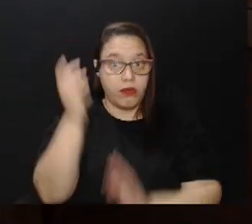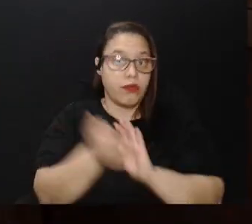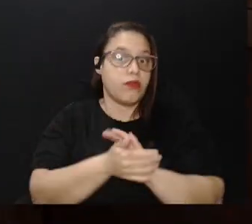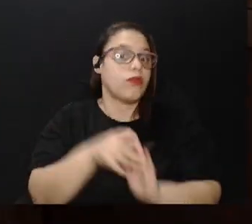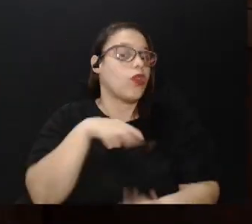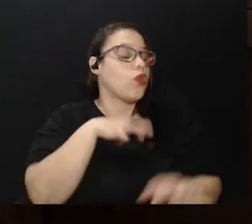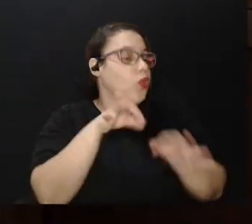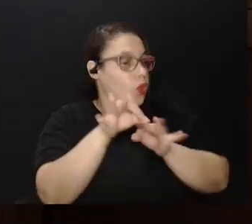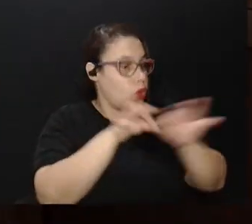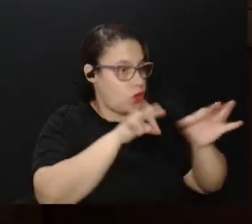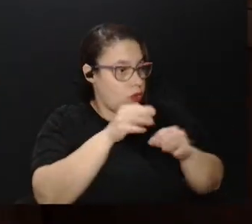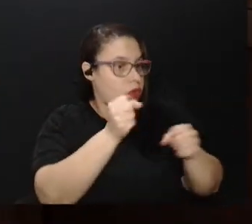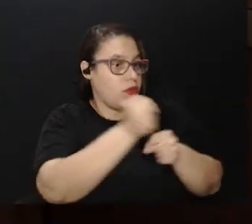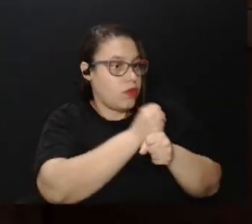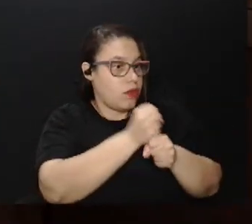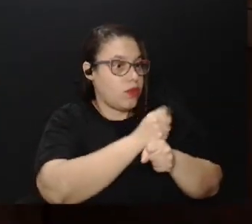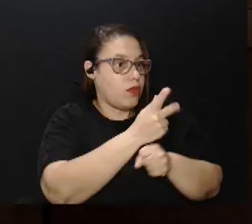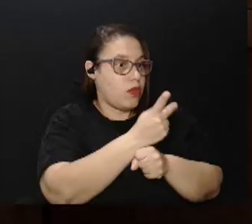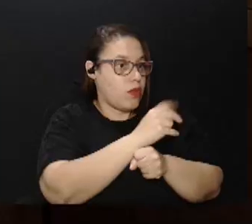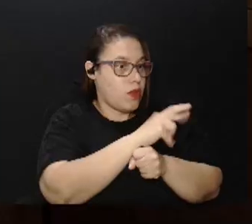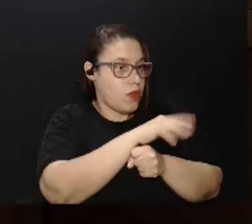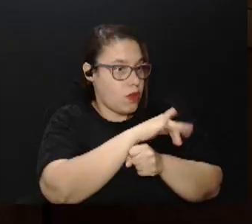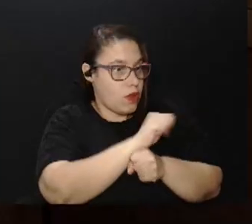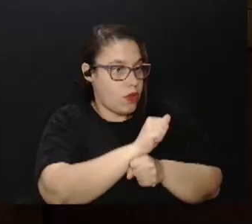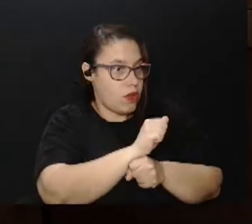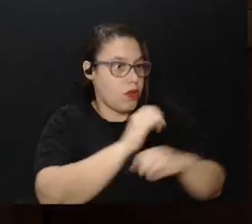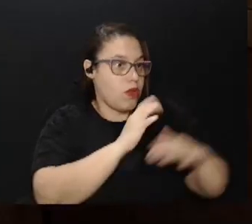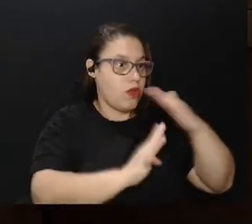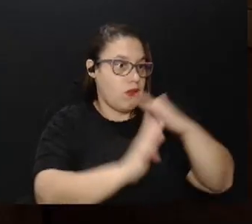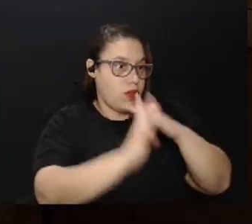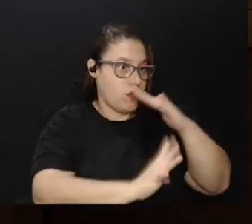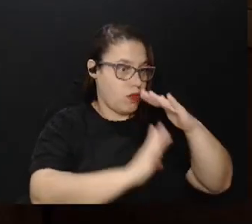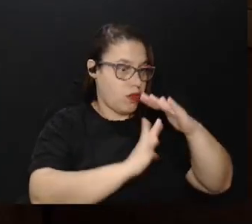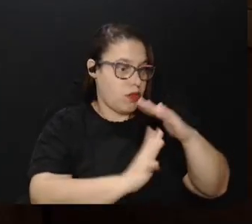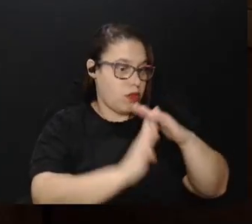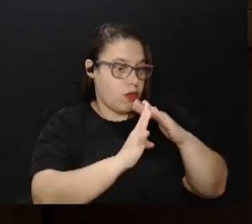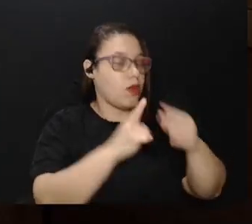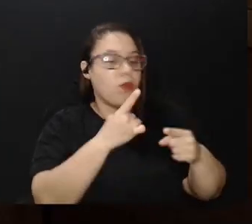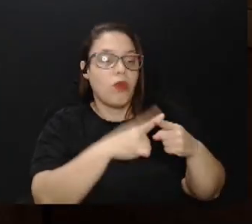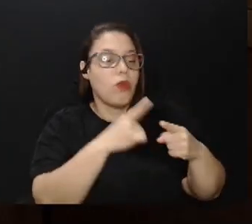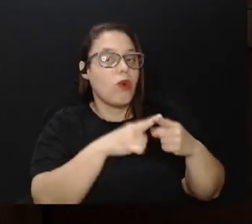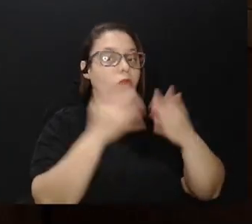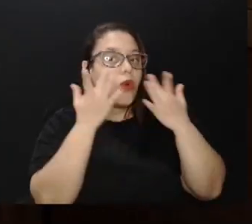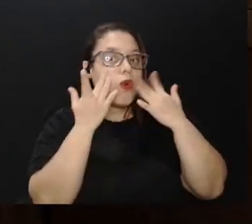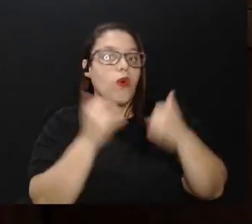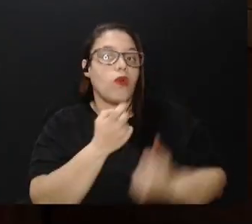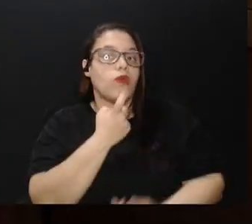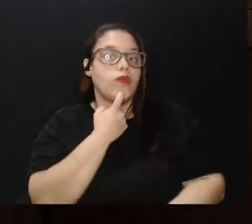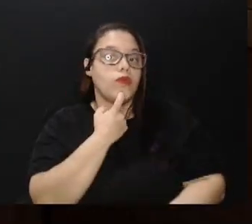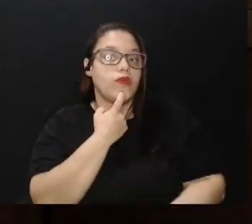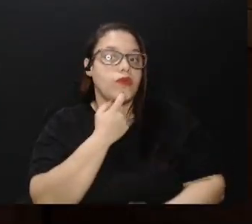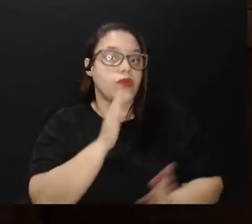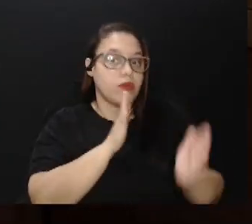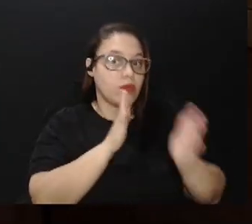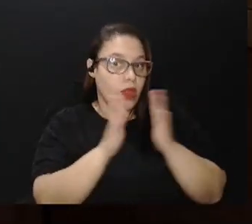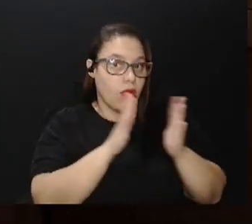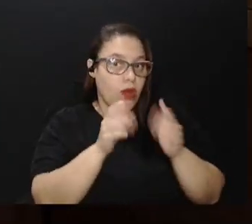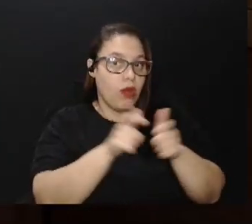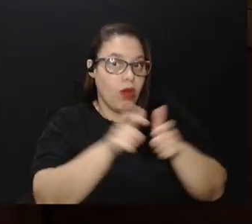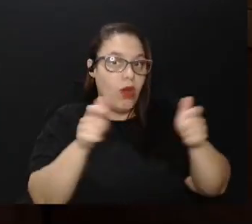a hospedaria dos imigrantes, porque naturalmente Campinas estava numa fase de grande